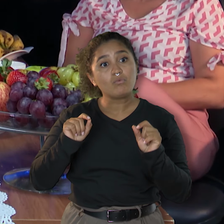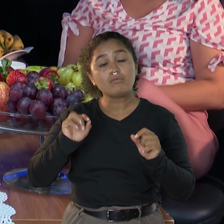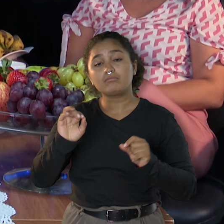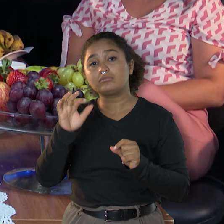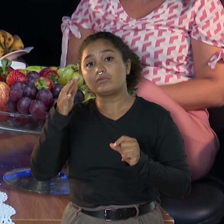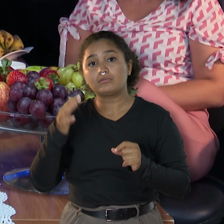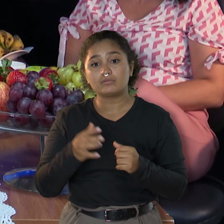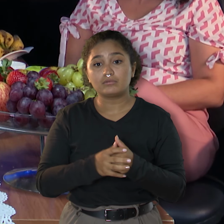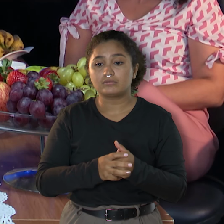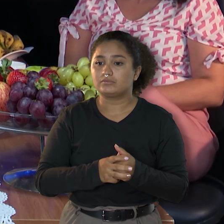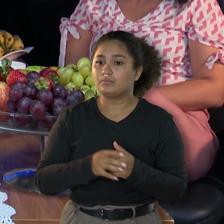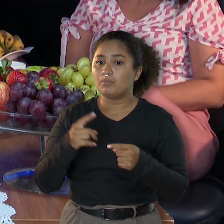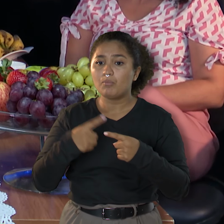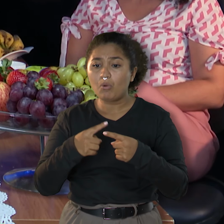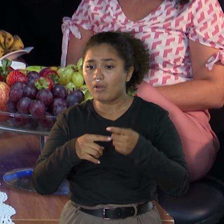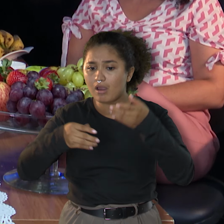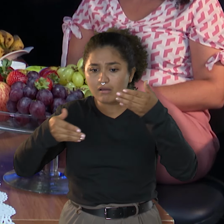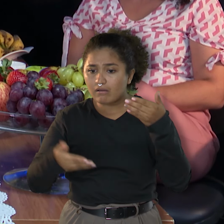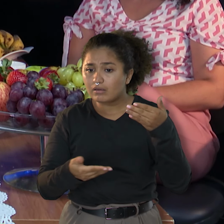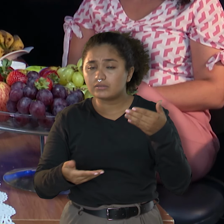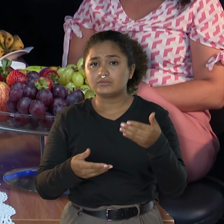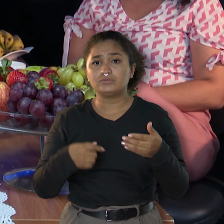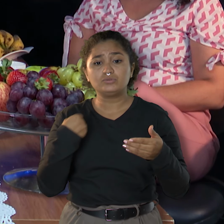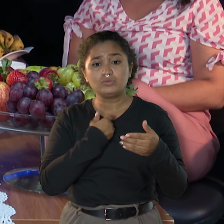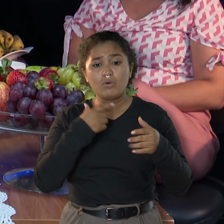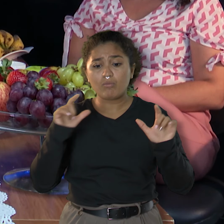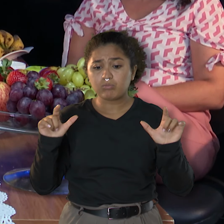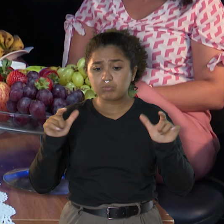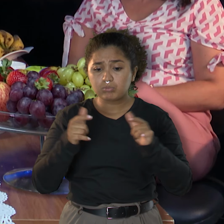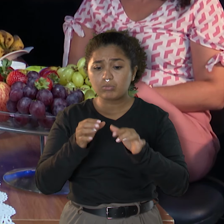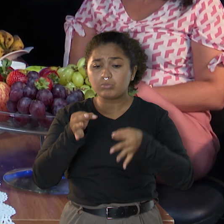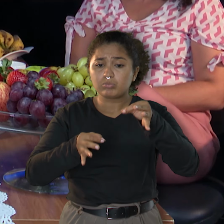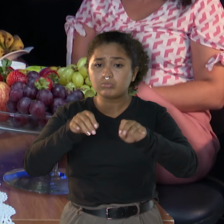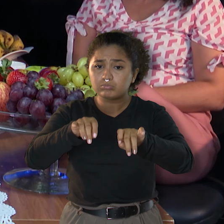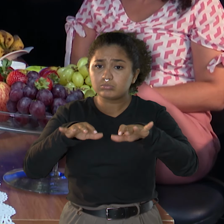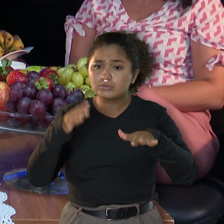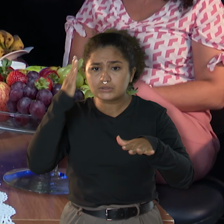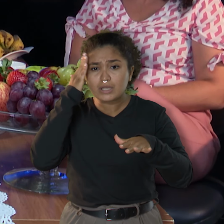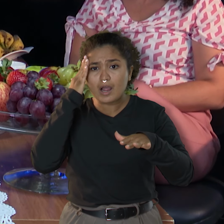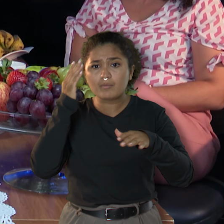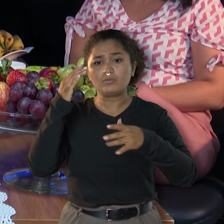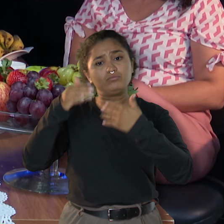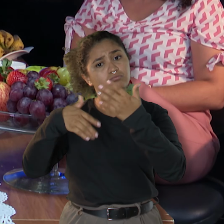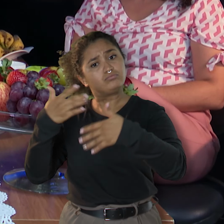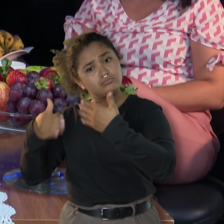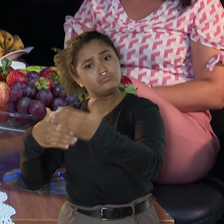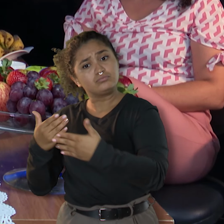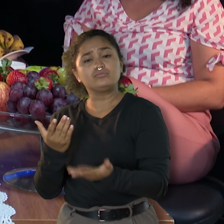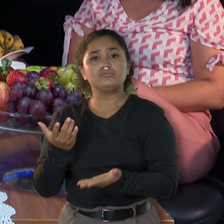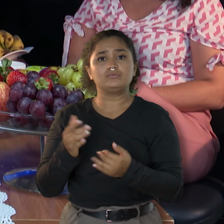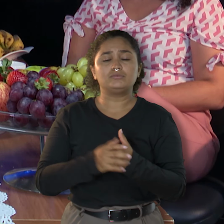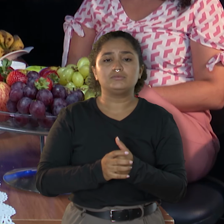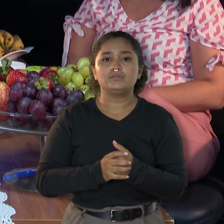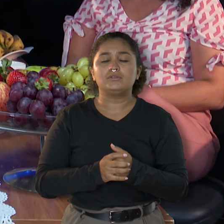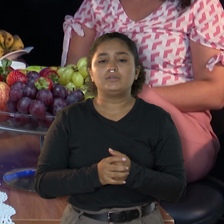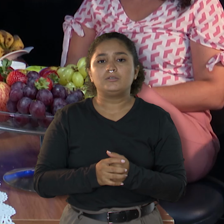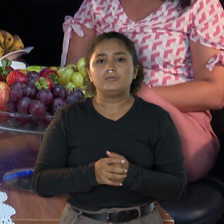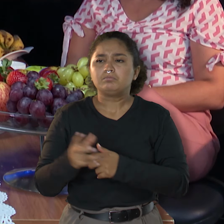é... Por que a gente fica em último lugar? A gente... Tribunal pequeno mesmo, a gente sabe que aqui as coisas andam, né? Só você olhar o tempo que a justiça leva